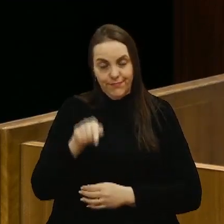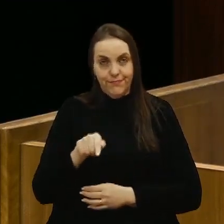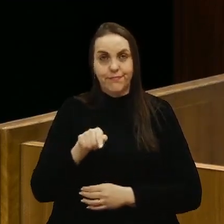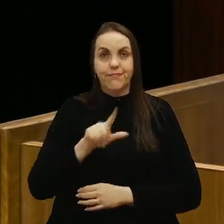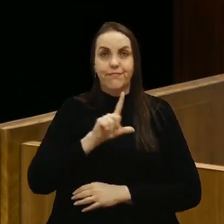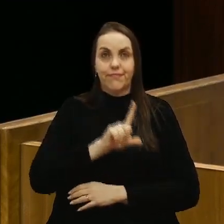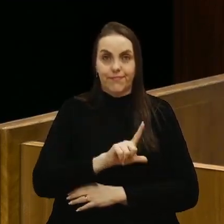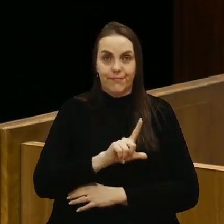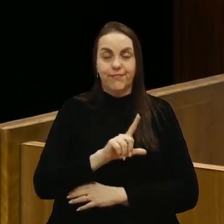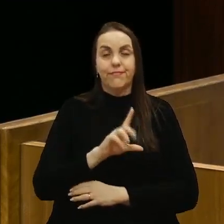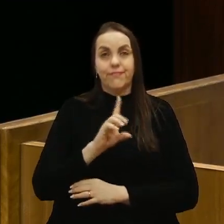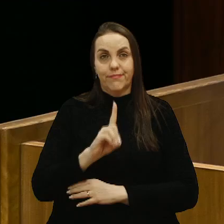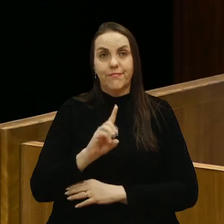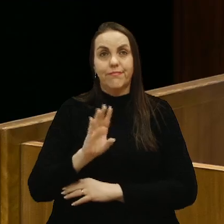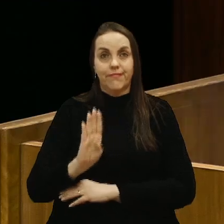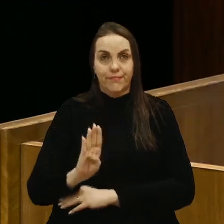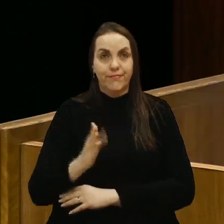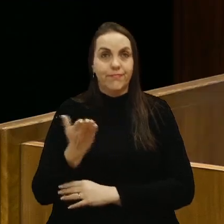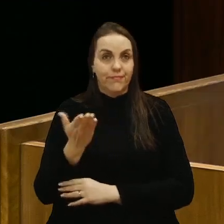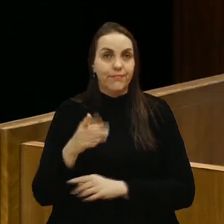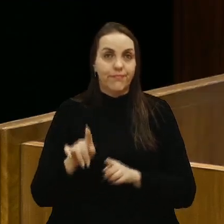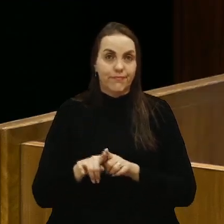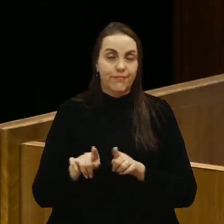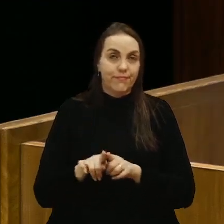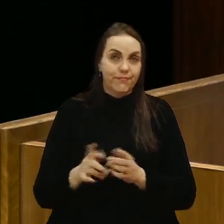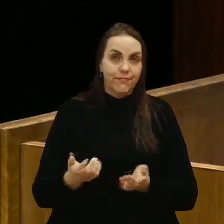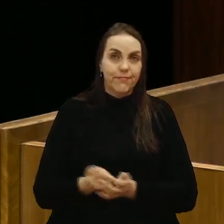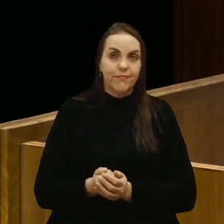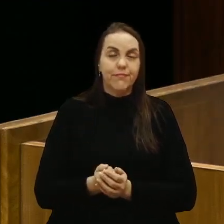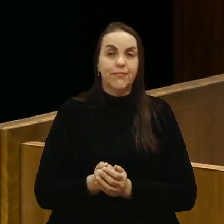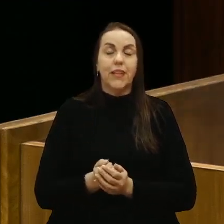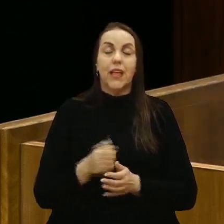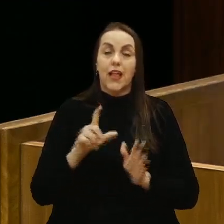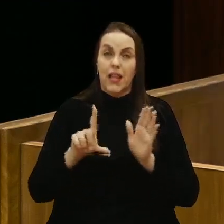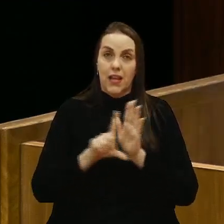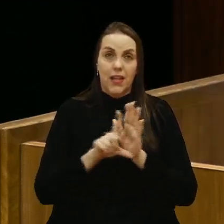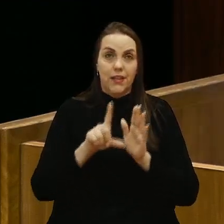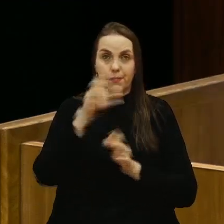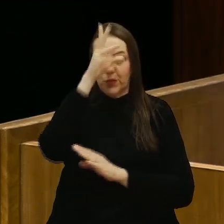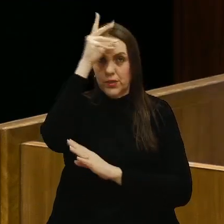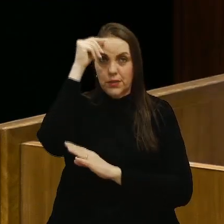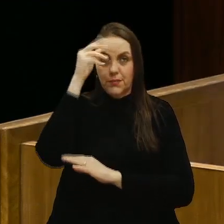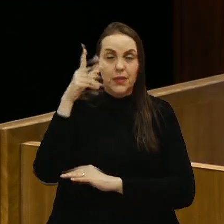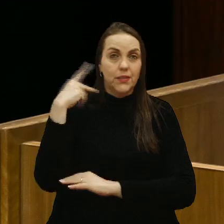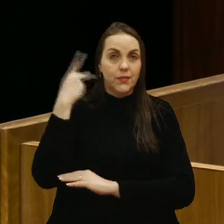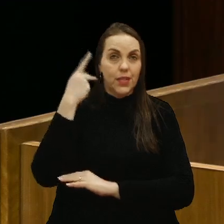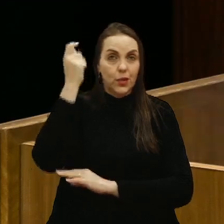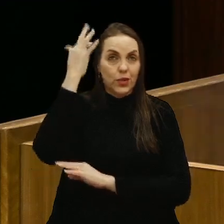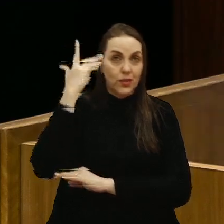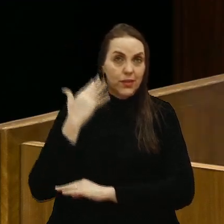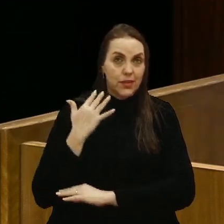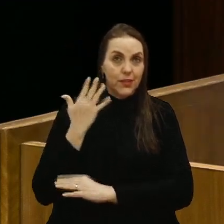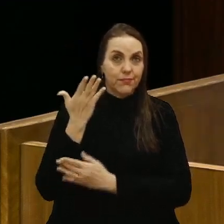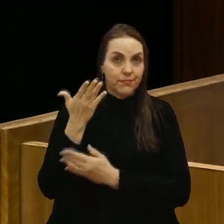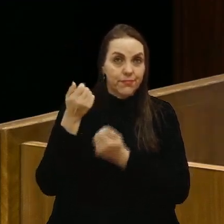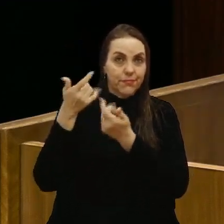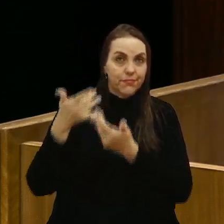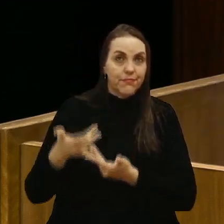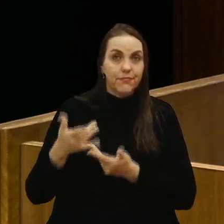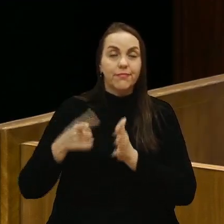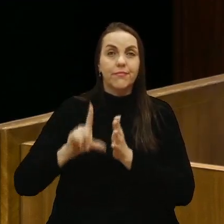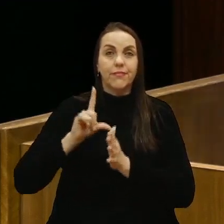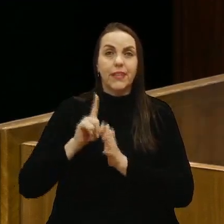de Diretrizes de Base da Educação, leis municipais que a vereadora Daiane trouxe aqui, que tratam de